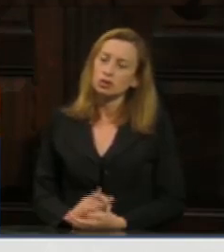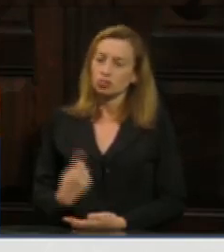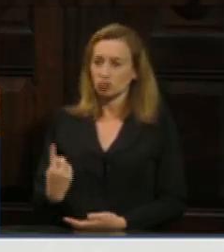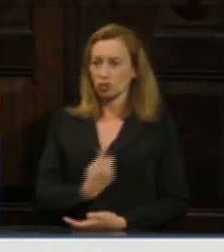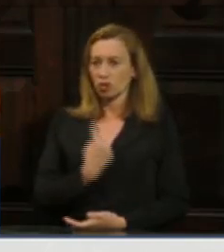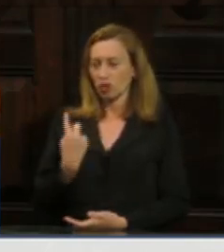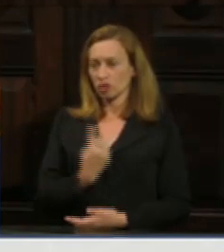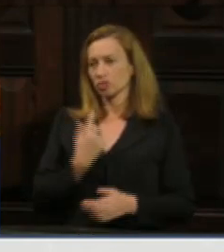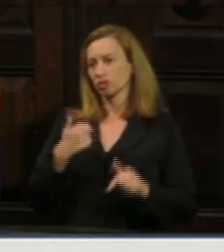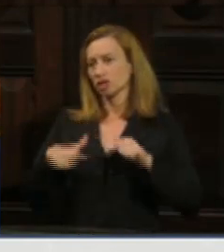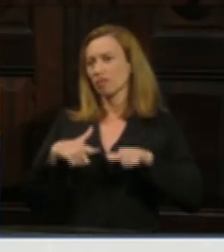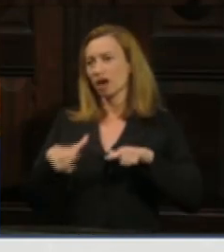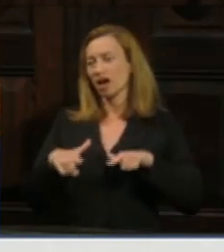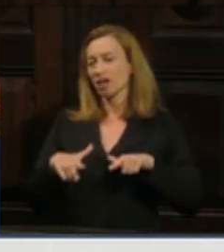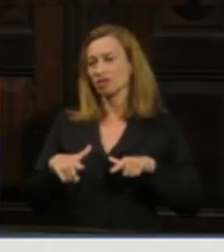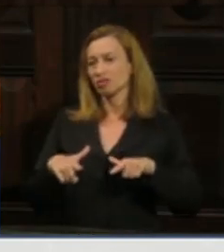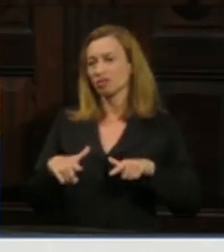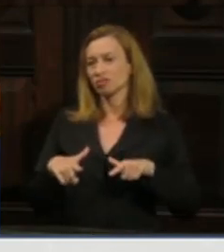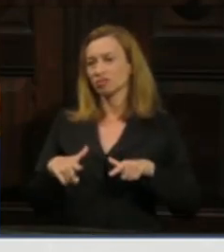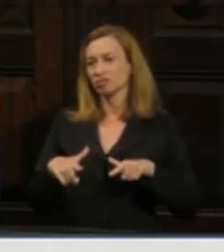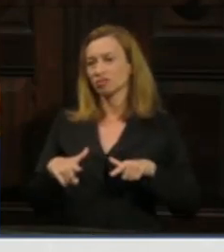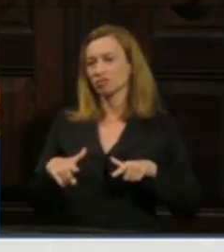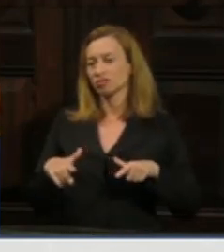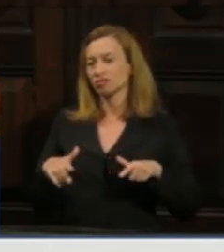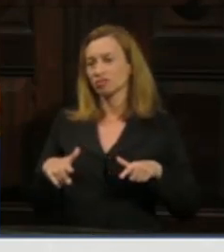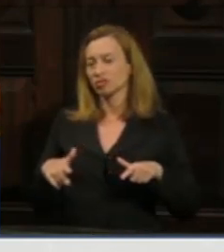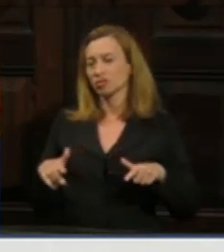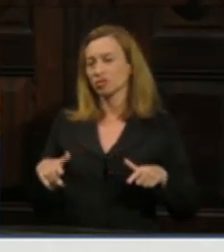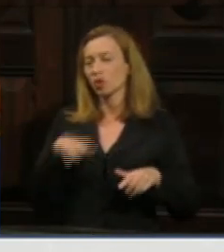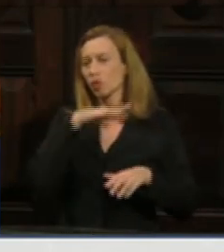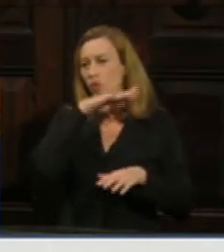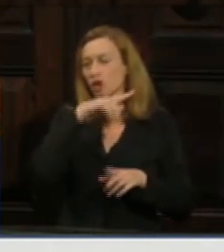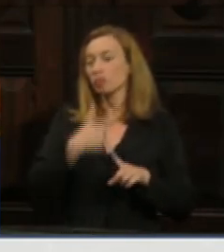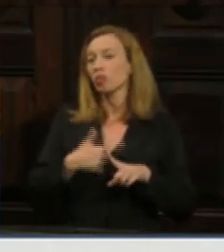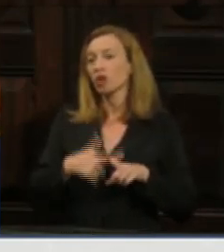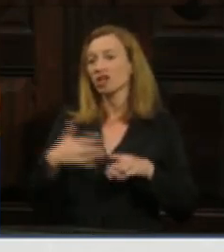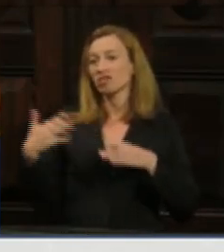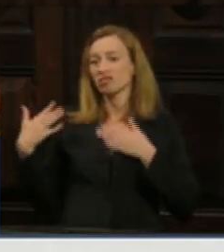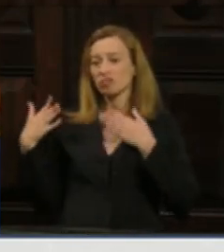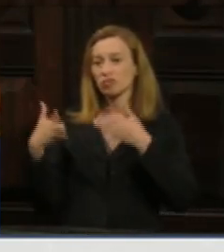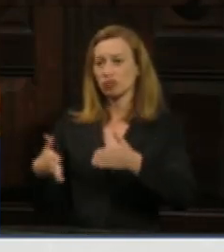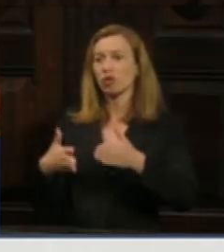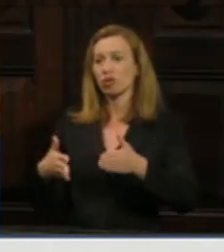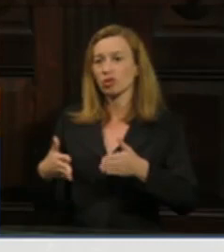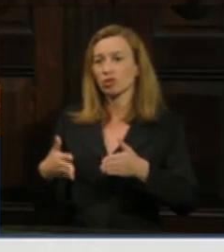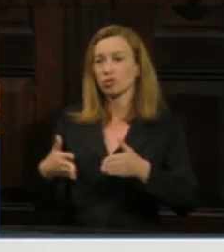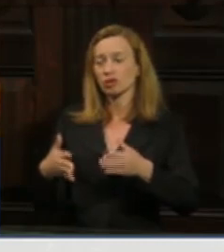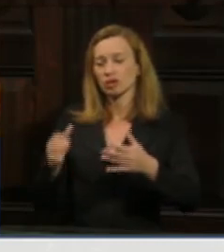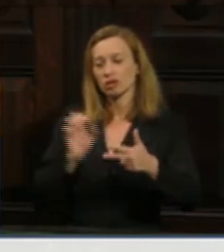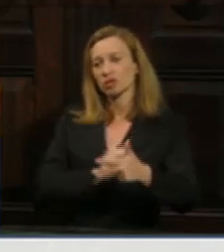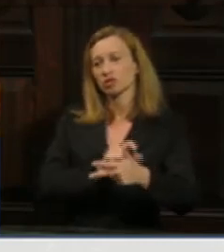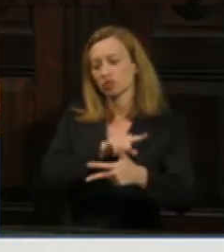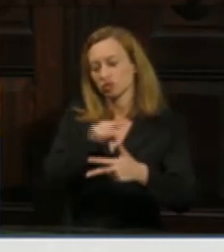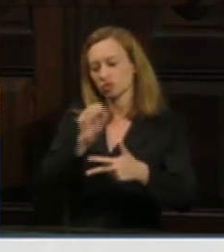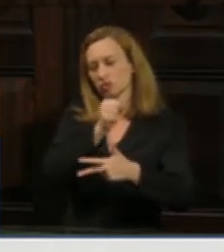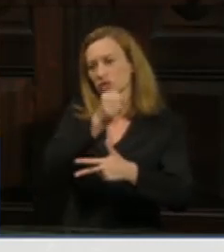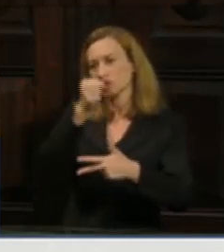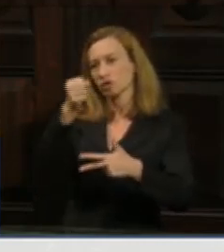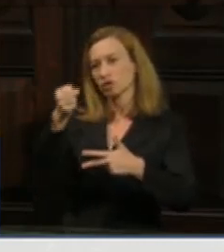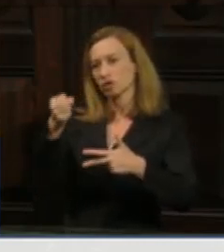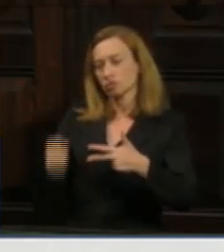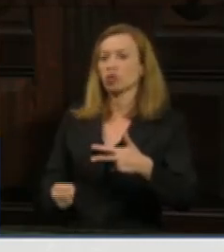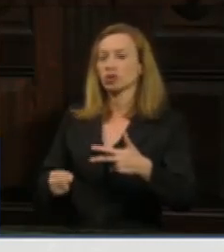público, tal como outros presentes nessa lista. Então, eu fico